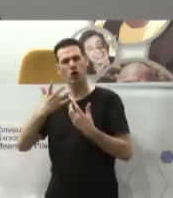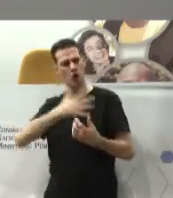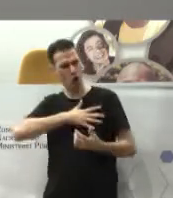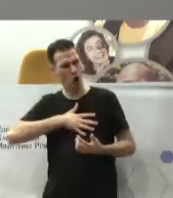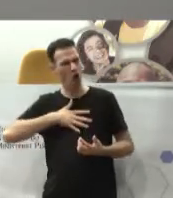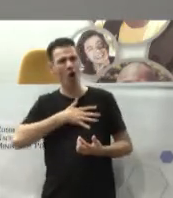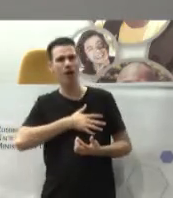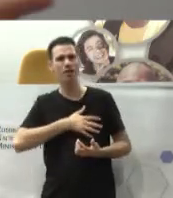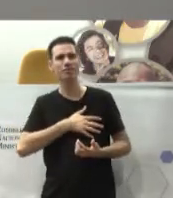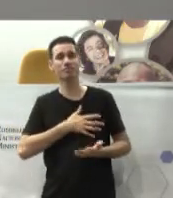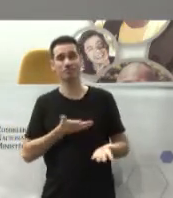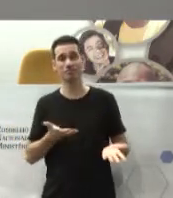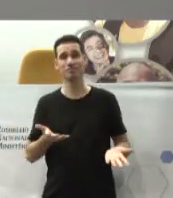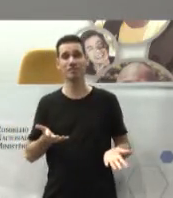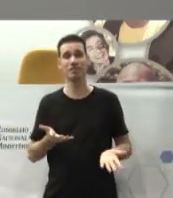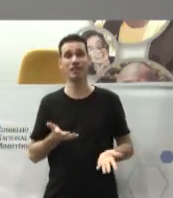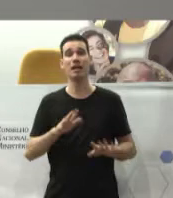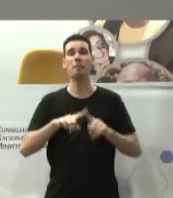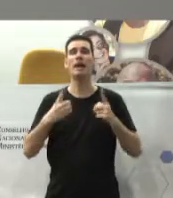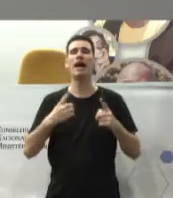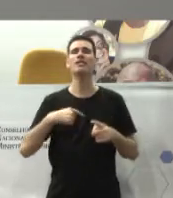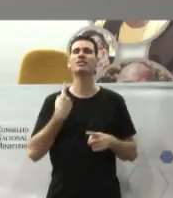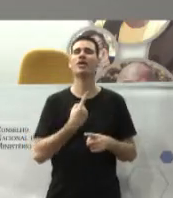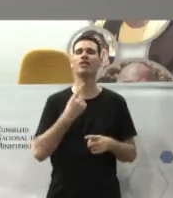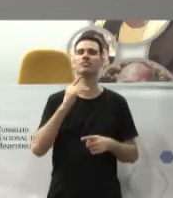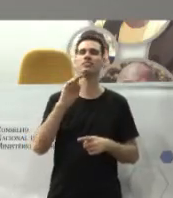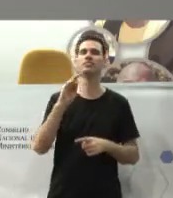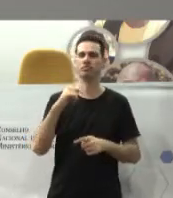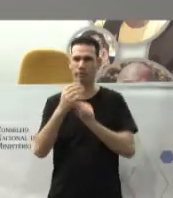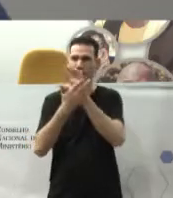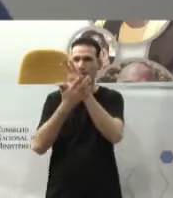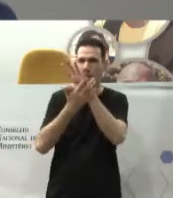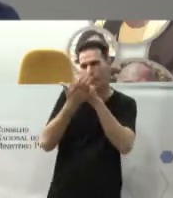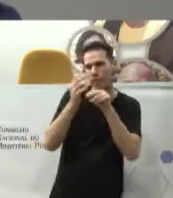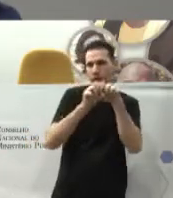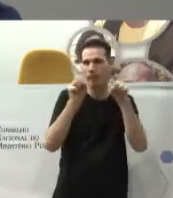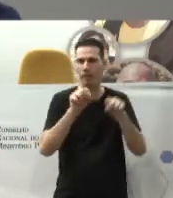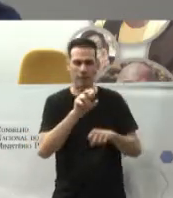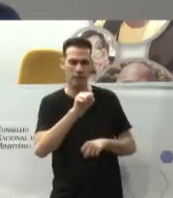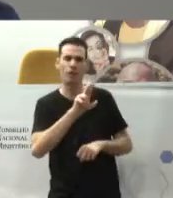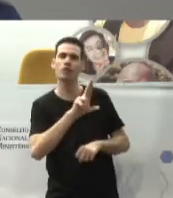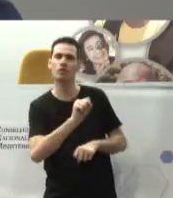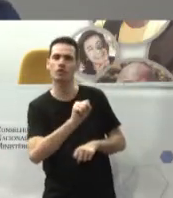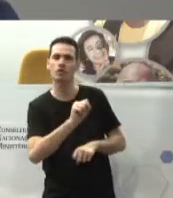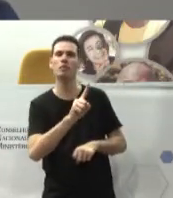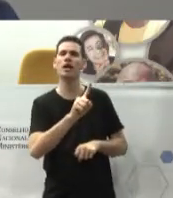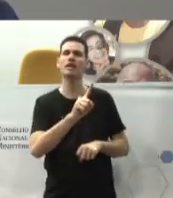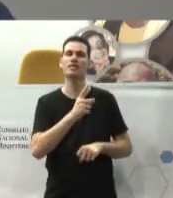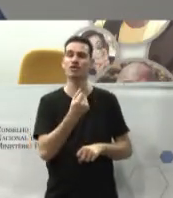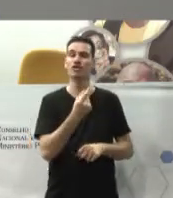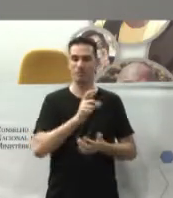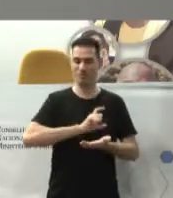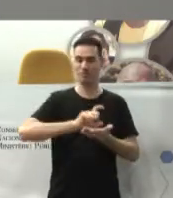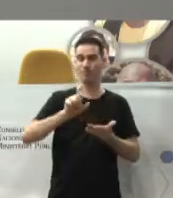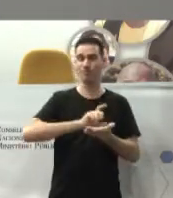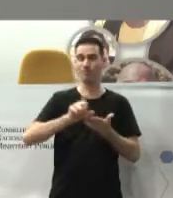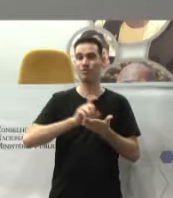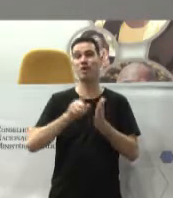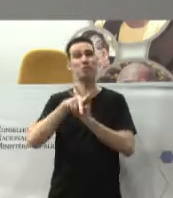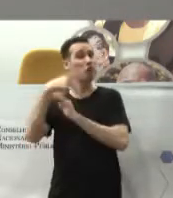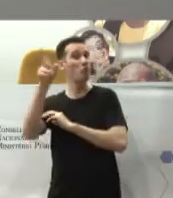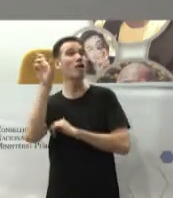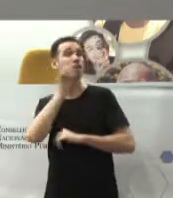mas nós nos espelhamos nele para criar o SUS, mas fomos para o modelo americano de remuneração. O modelo